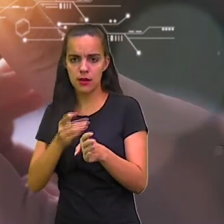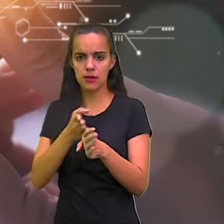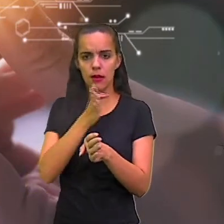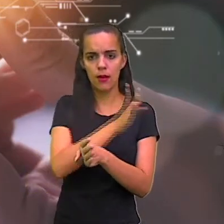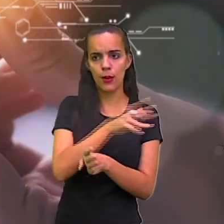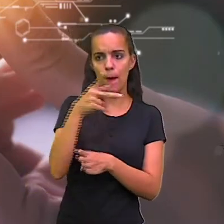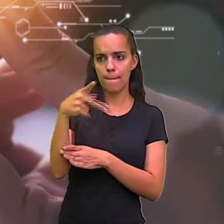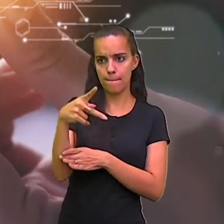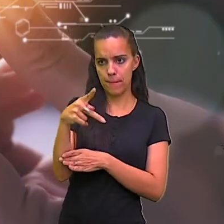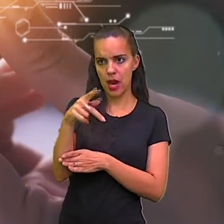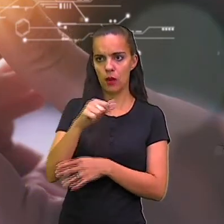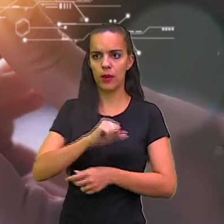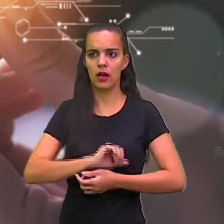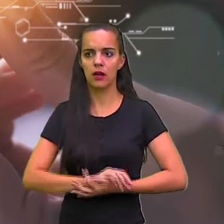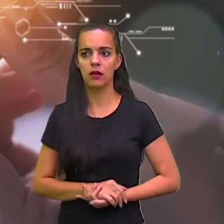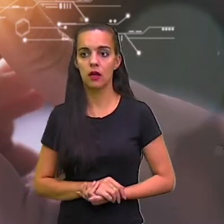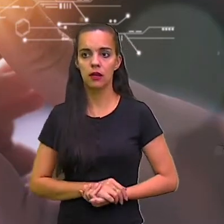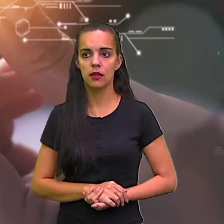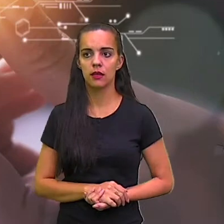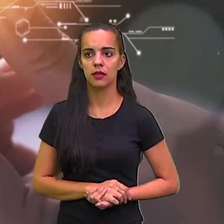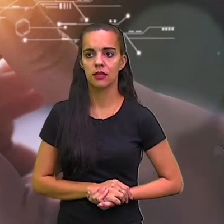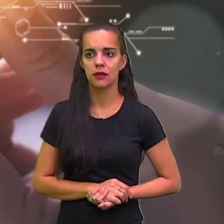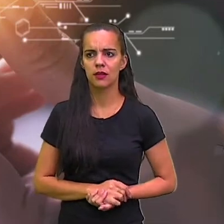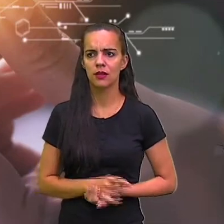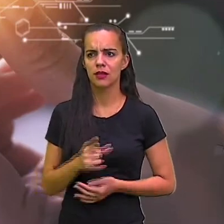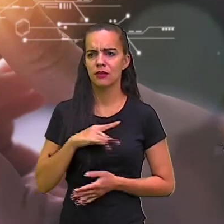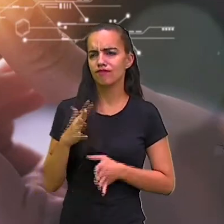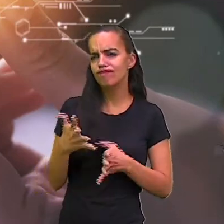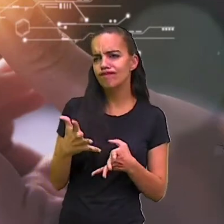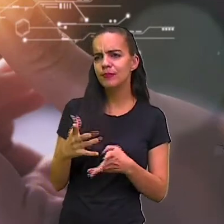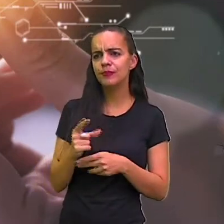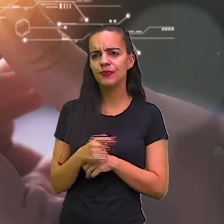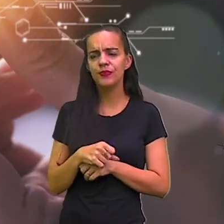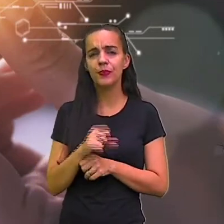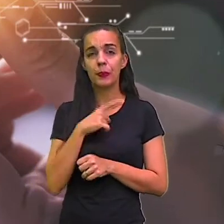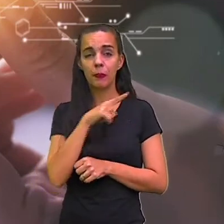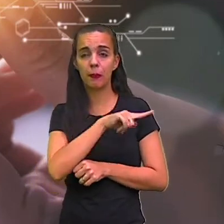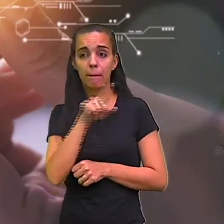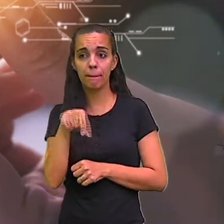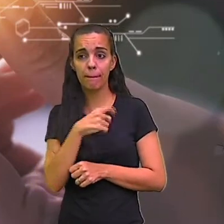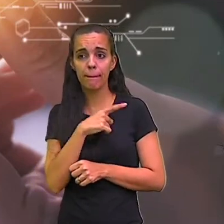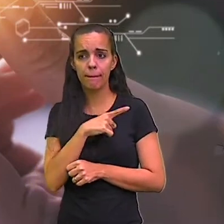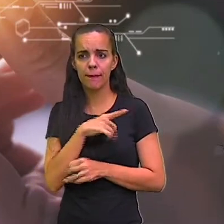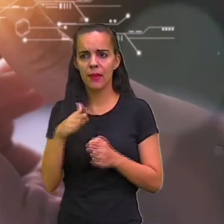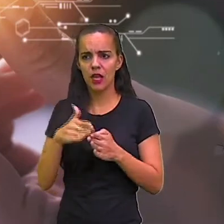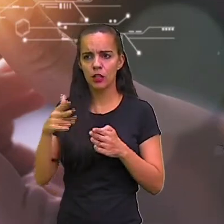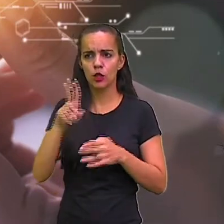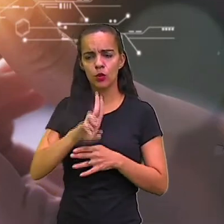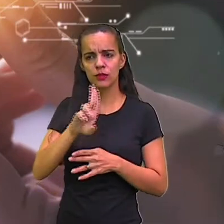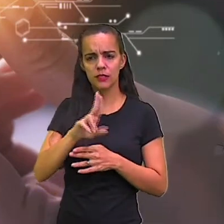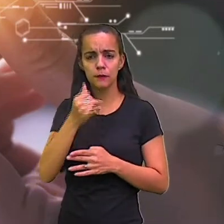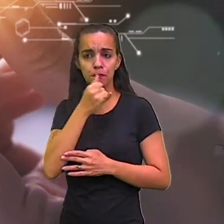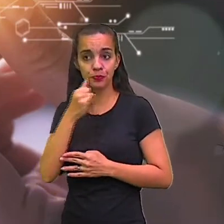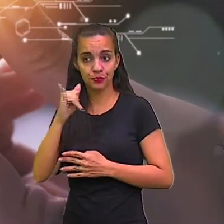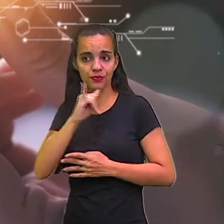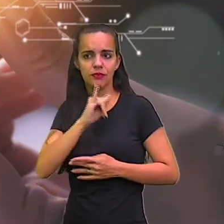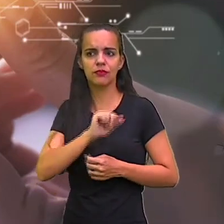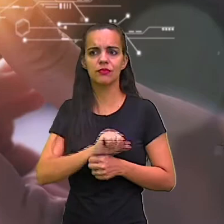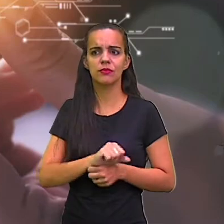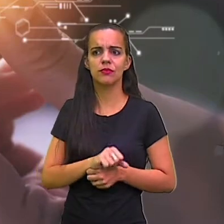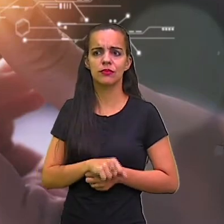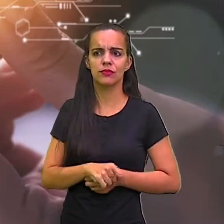fronteiras do Brasil e Uruguai o sistema universal de medida da energia elétrica